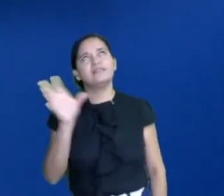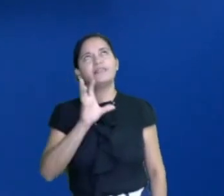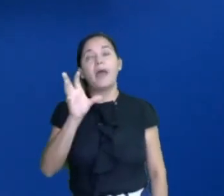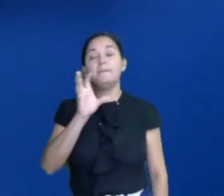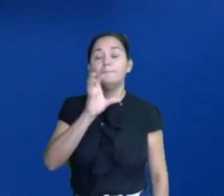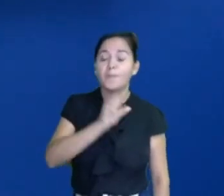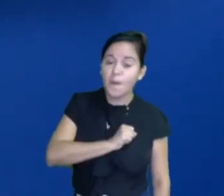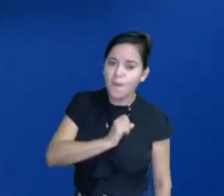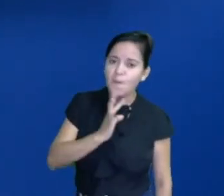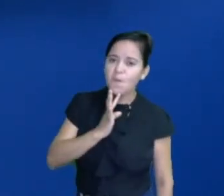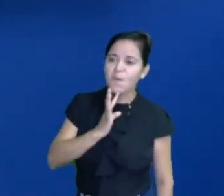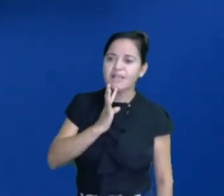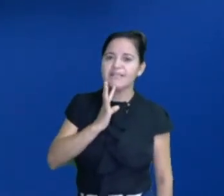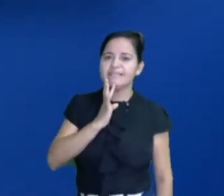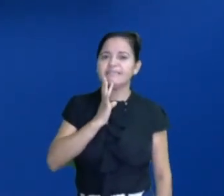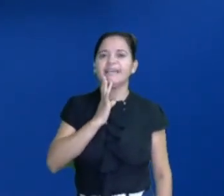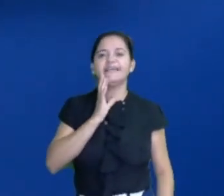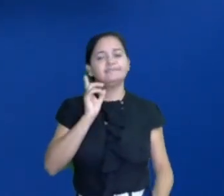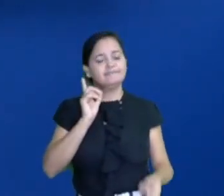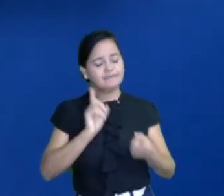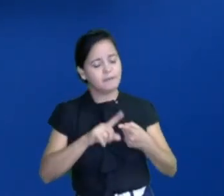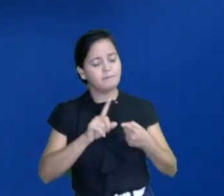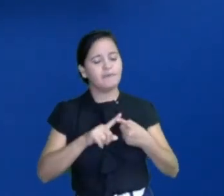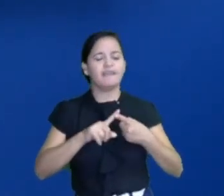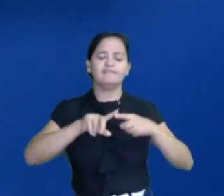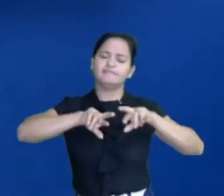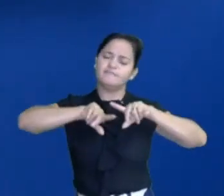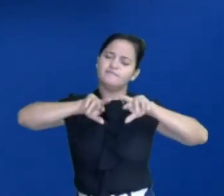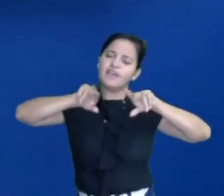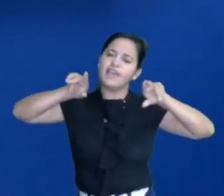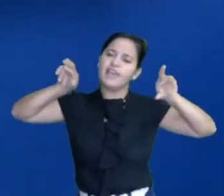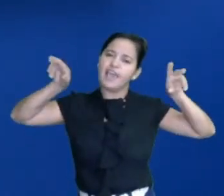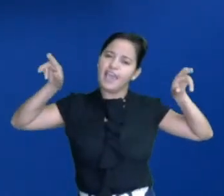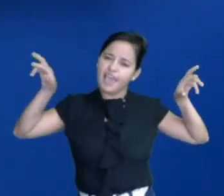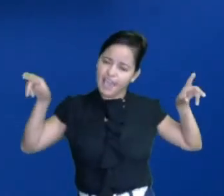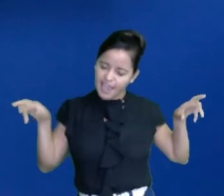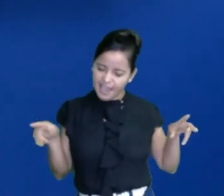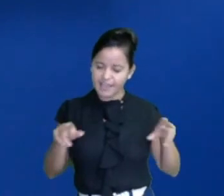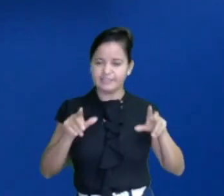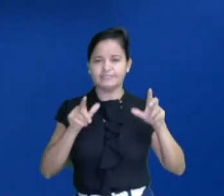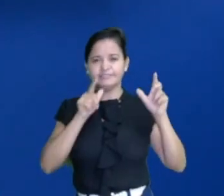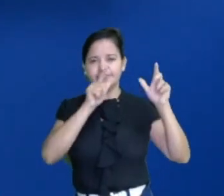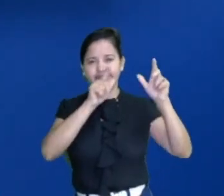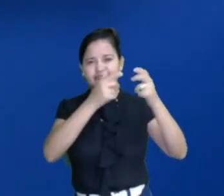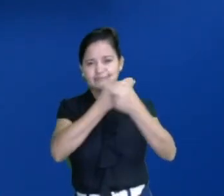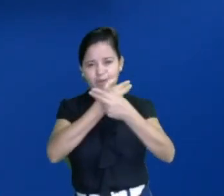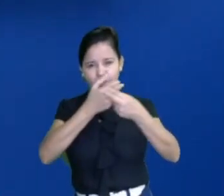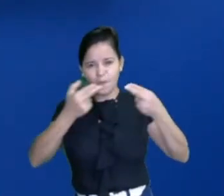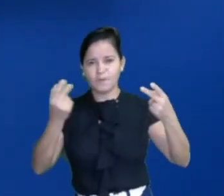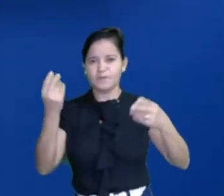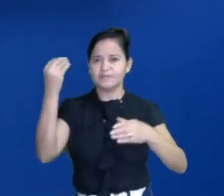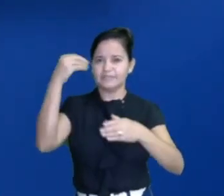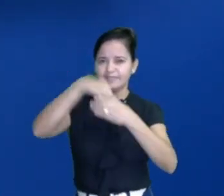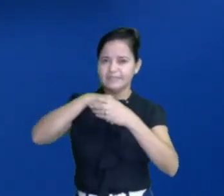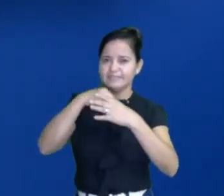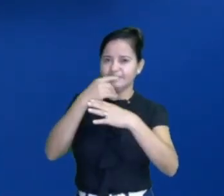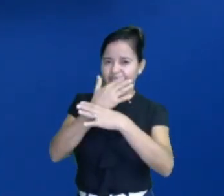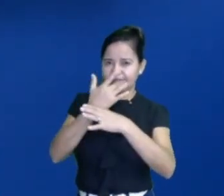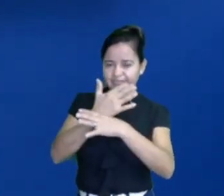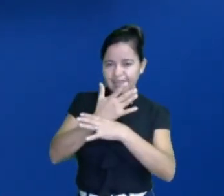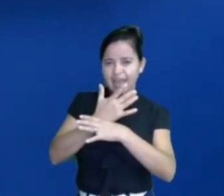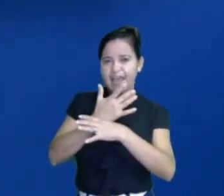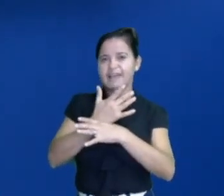amado conhecer e assim reconhecer os diversos tipos de patrimônio, certo? Espero vocês na